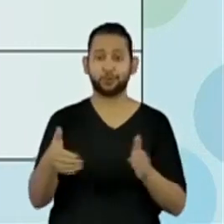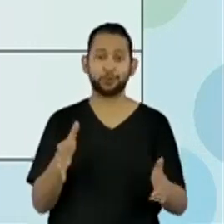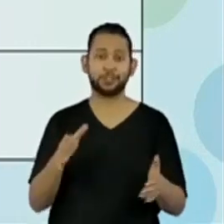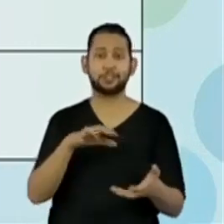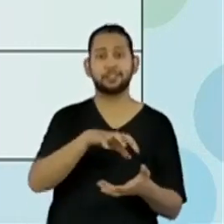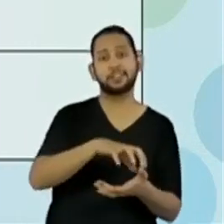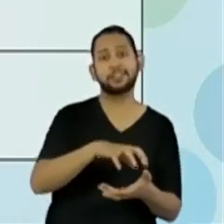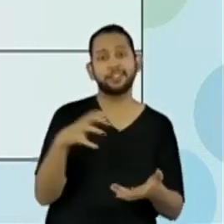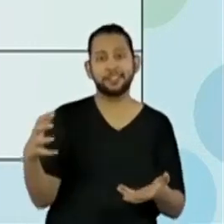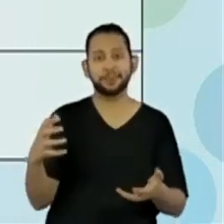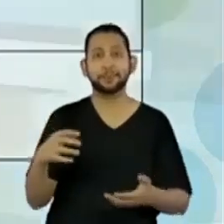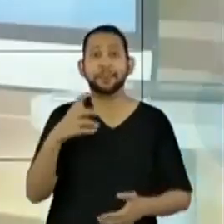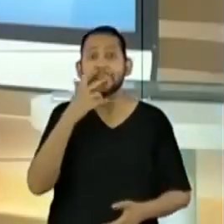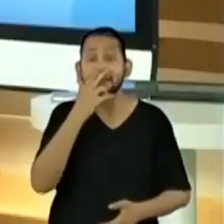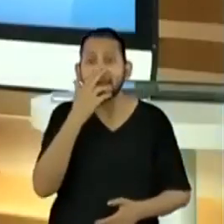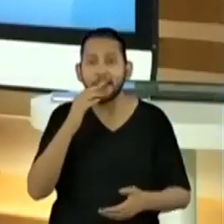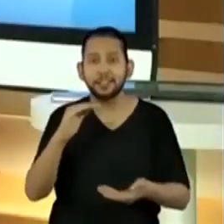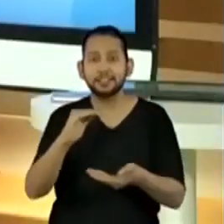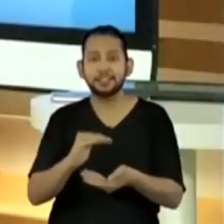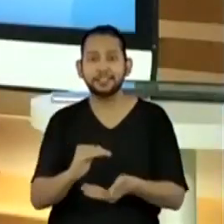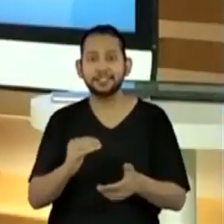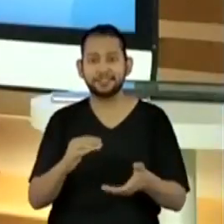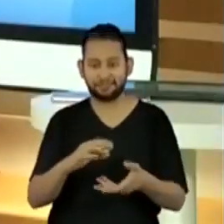como eu falei,